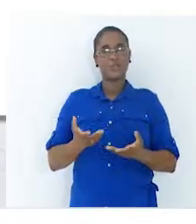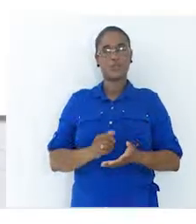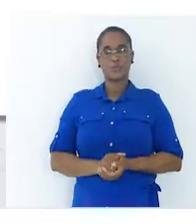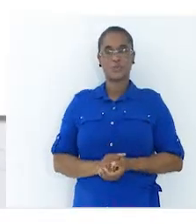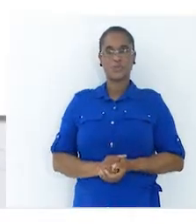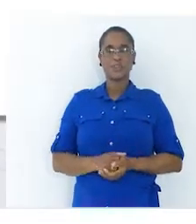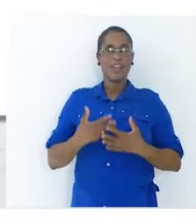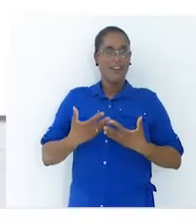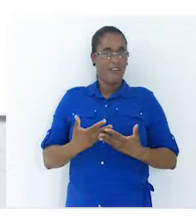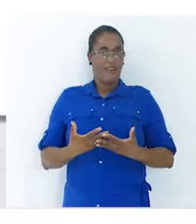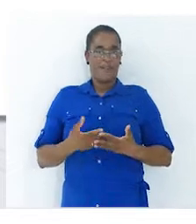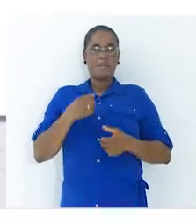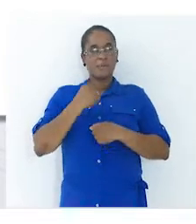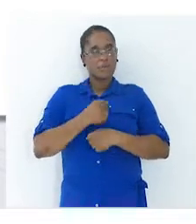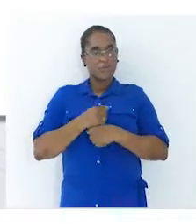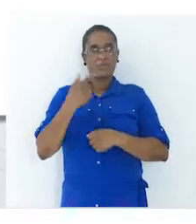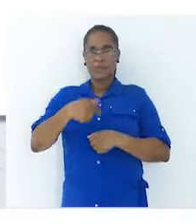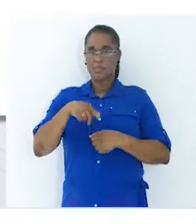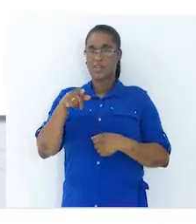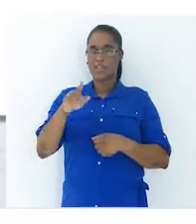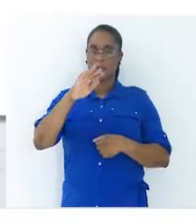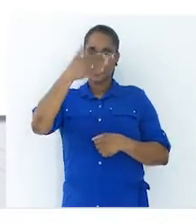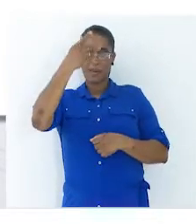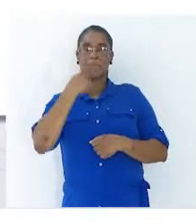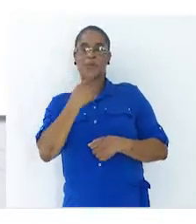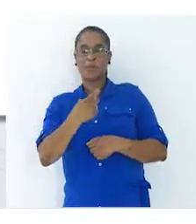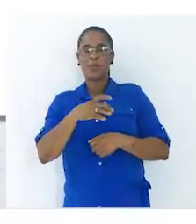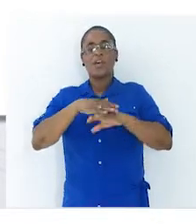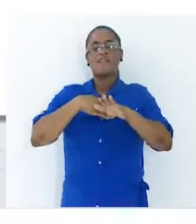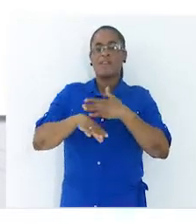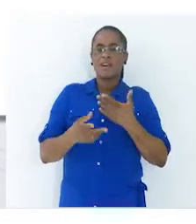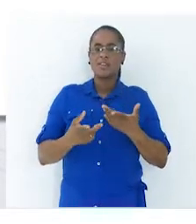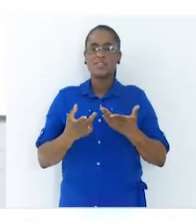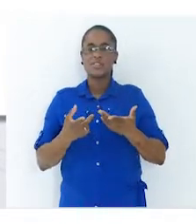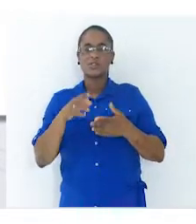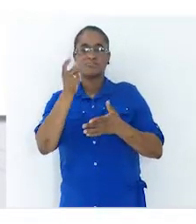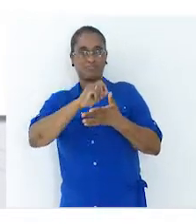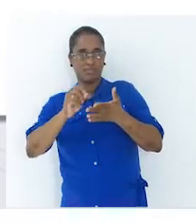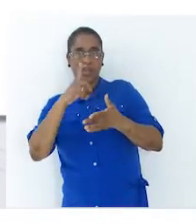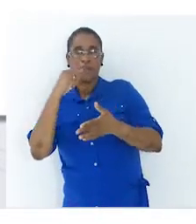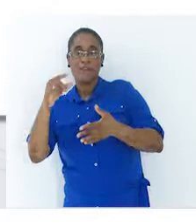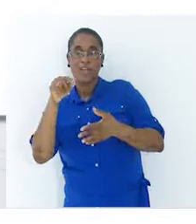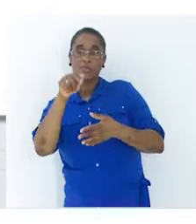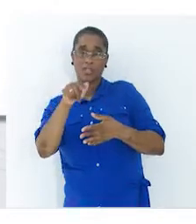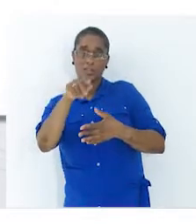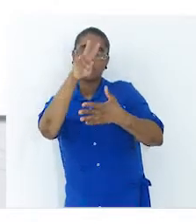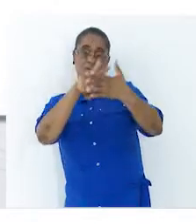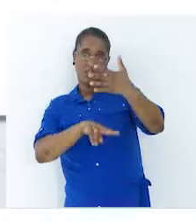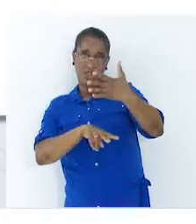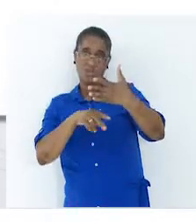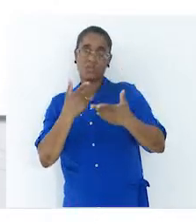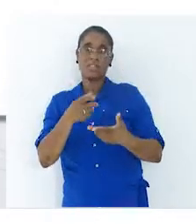E para os exercícios, temos aqui na primeira pergunta, faz o levantamento de verbos presentes no texto